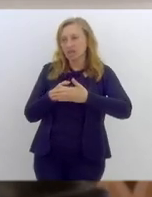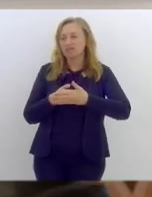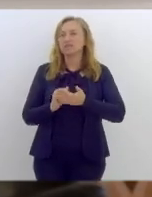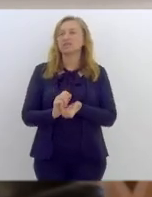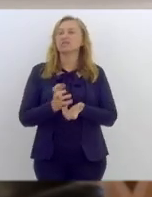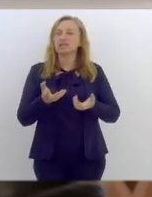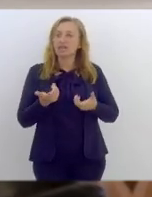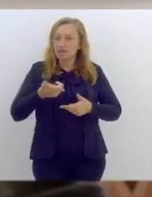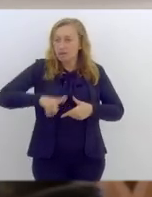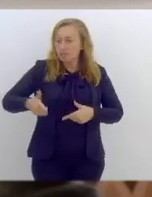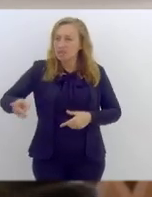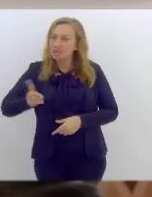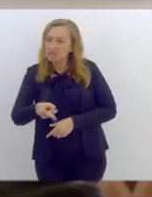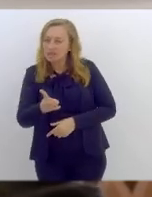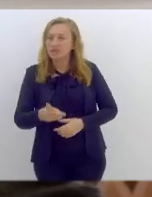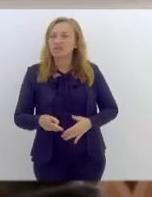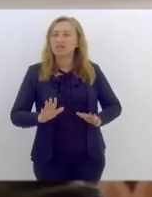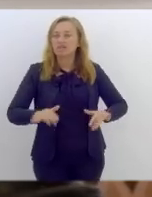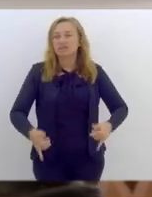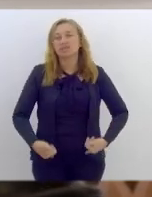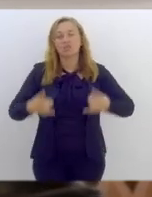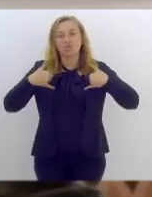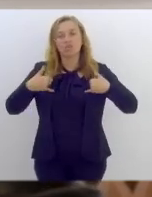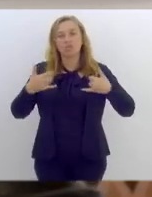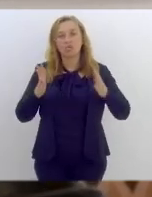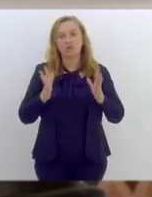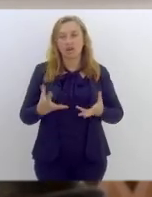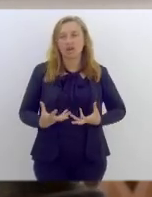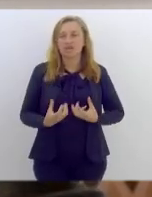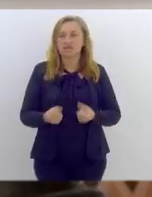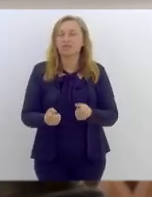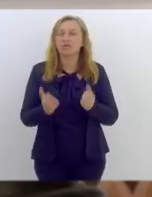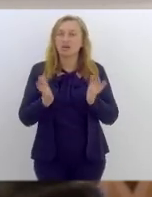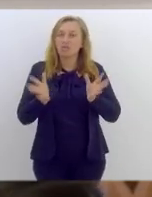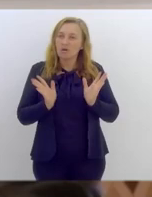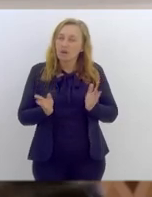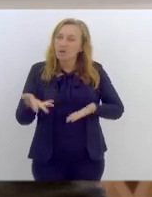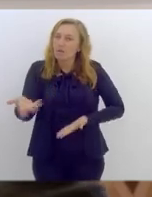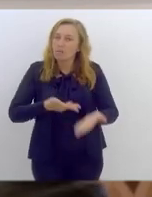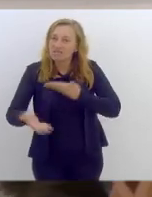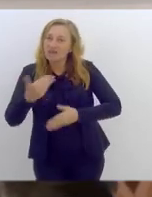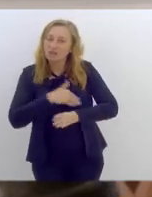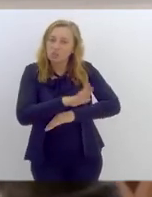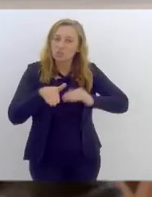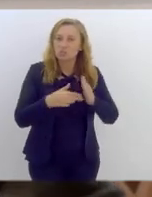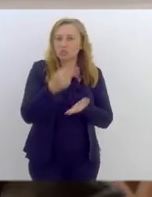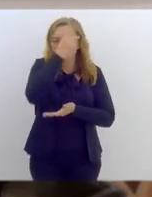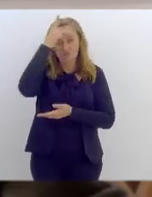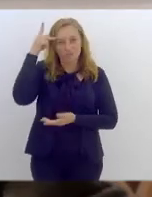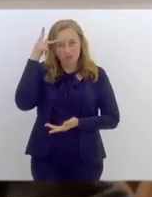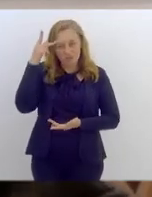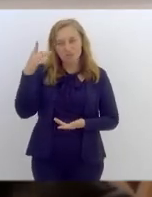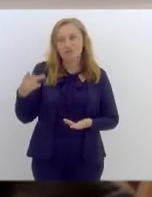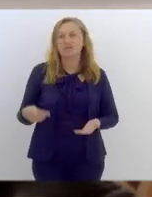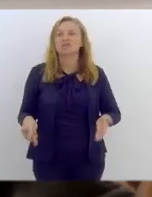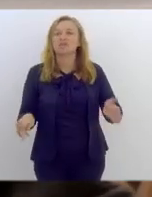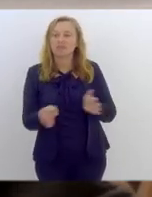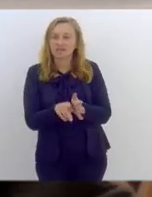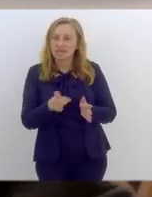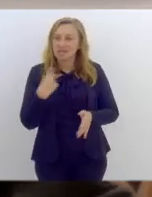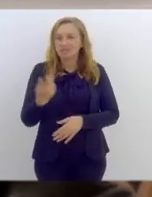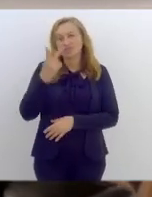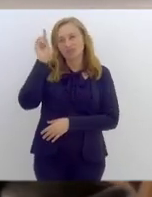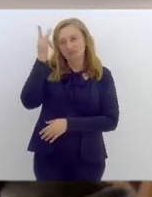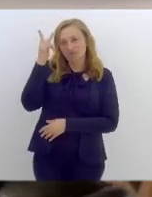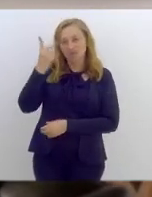muito. Essa honra que eu recebo agora, ela é compartilhada com todas essas pessoas que fazem parte da nossa